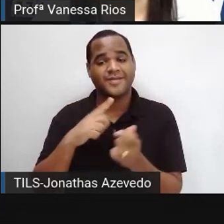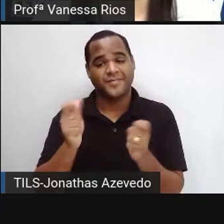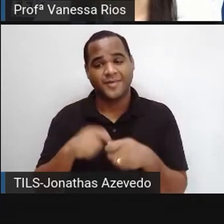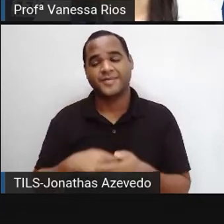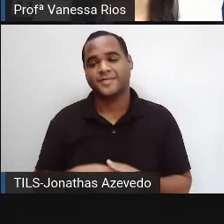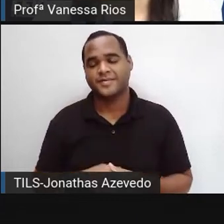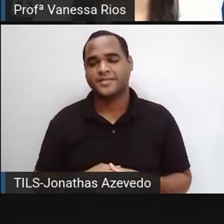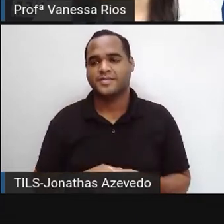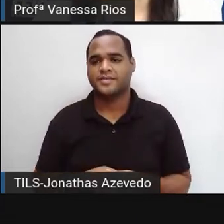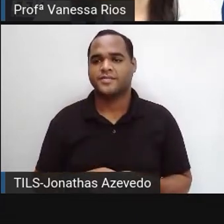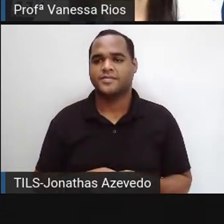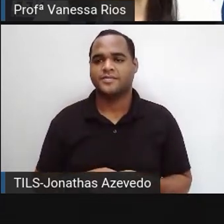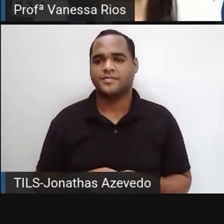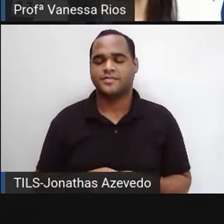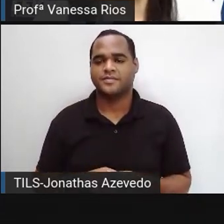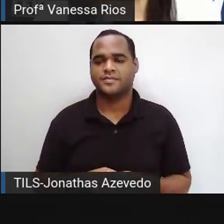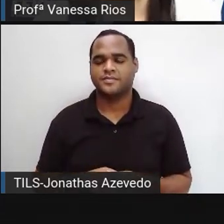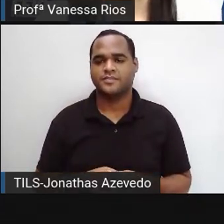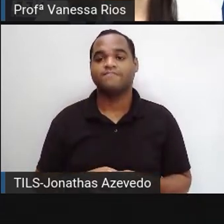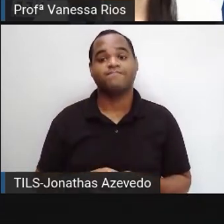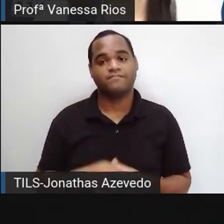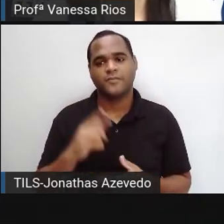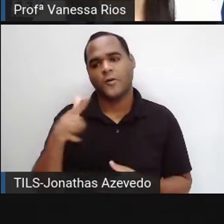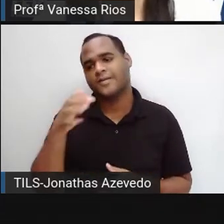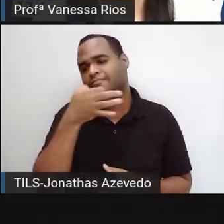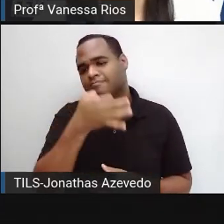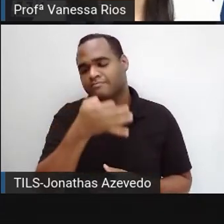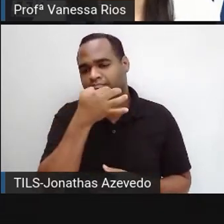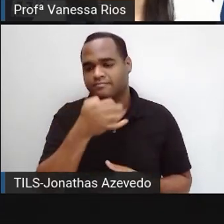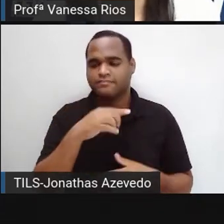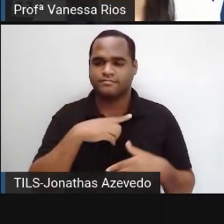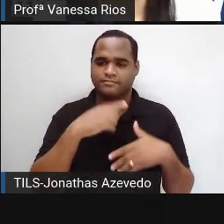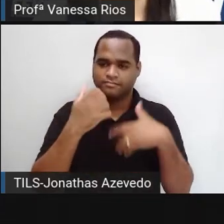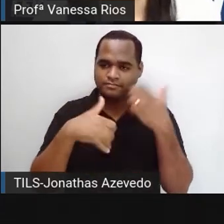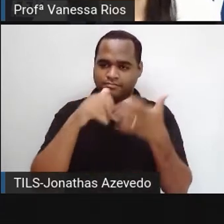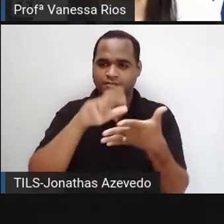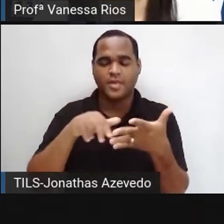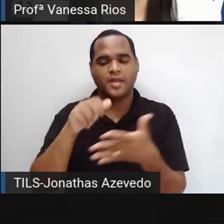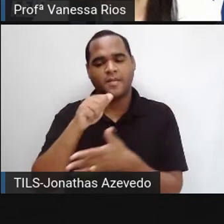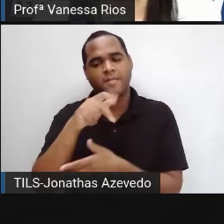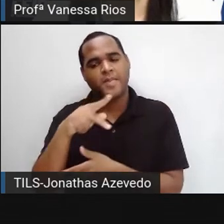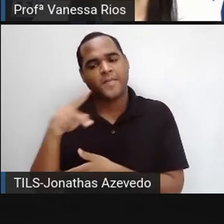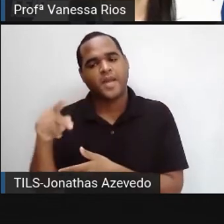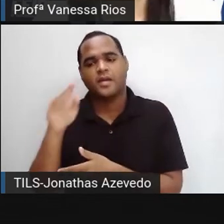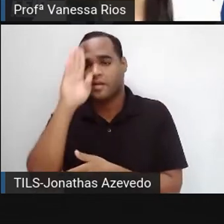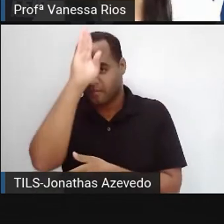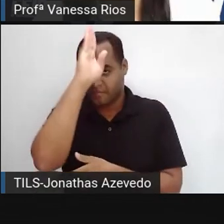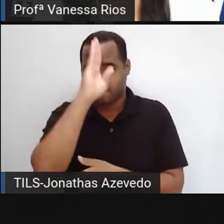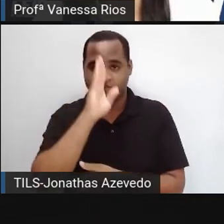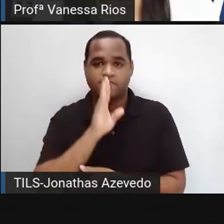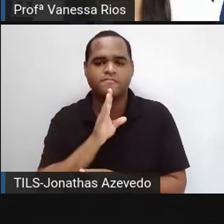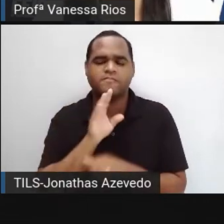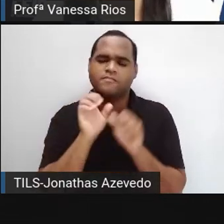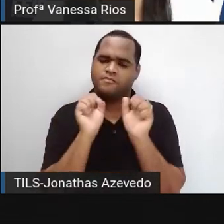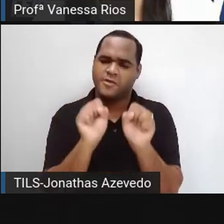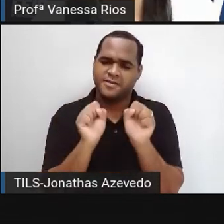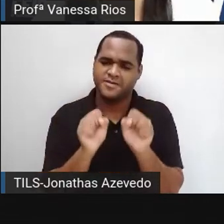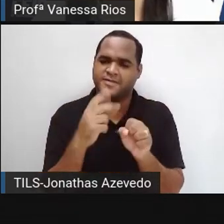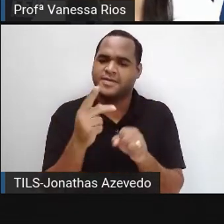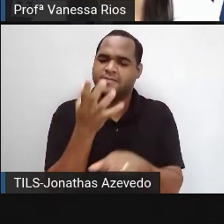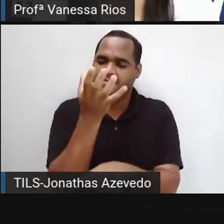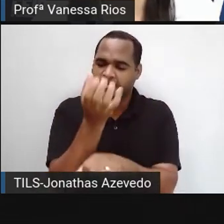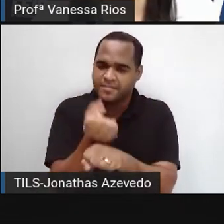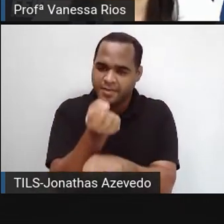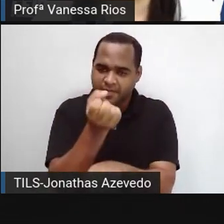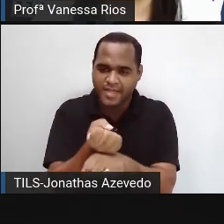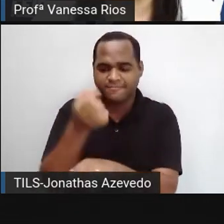E a Pro traz outra sugestão. Existem aí vários aplicativos gratuitos que permitem que baixemos músicas